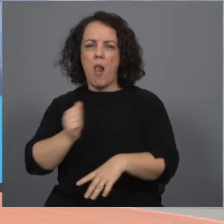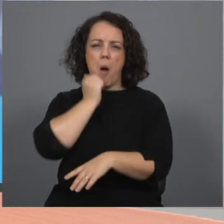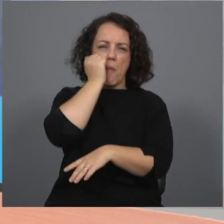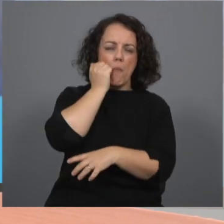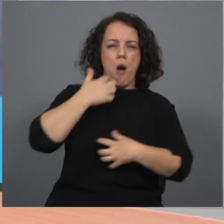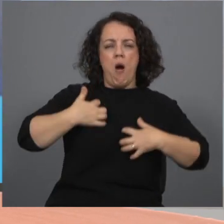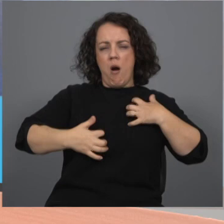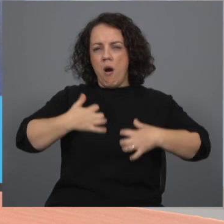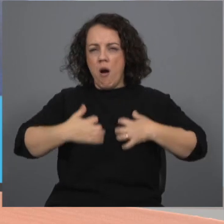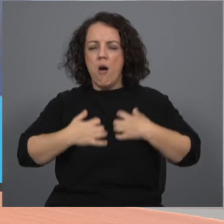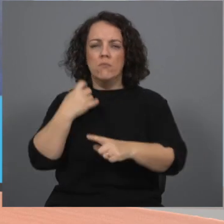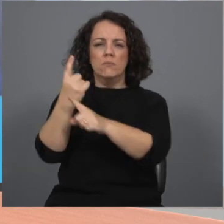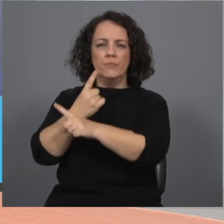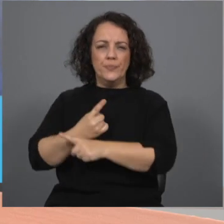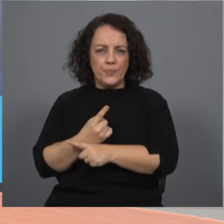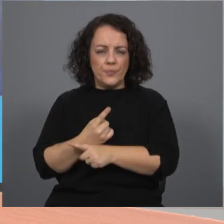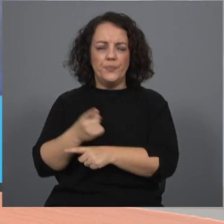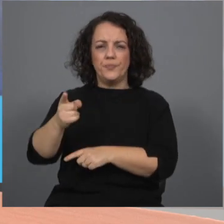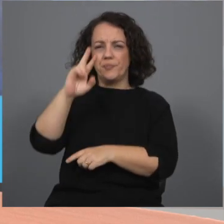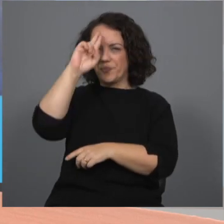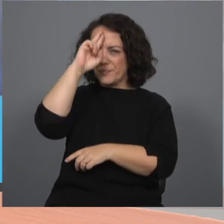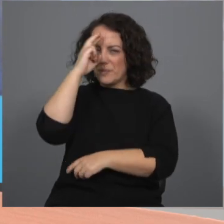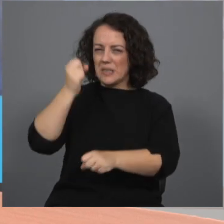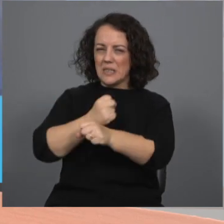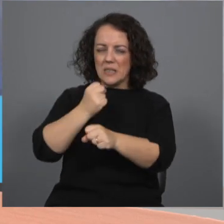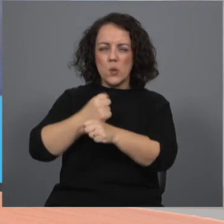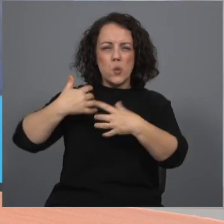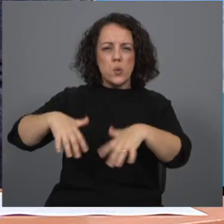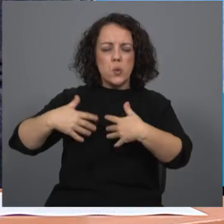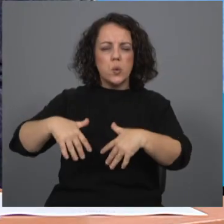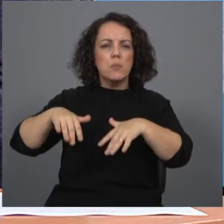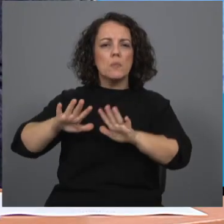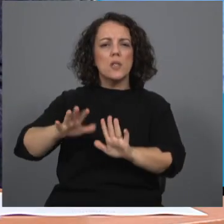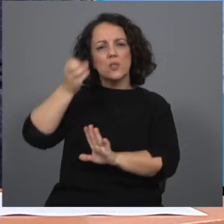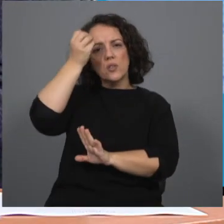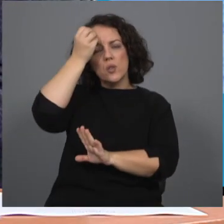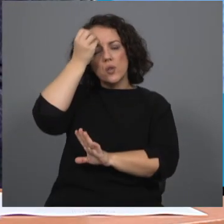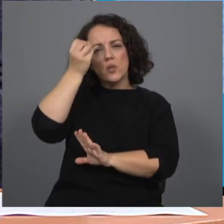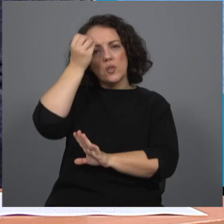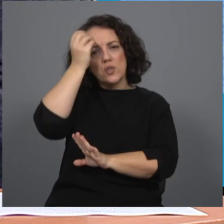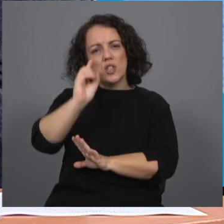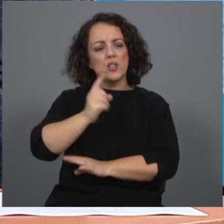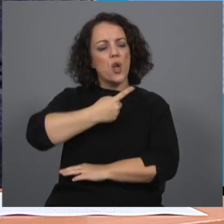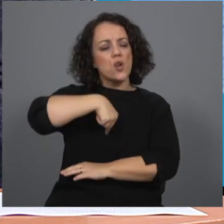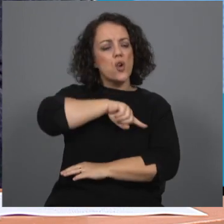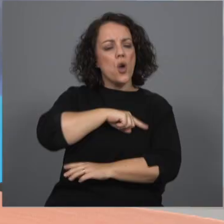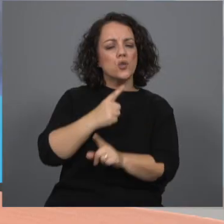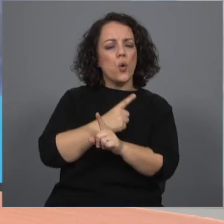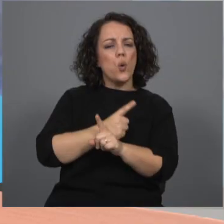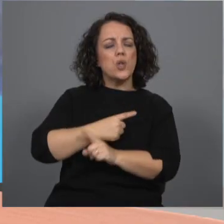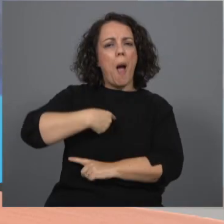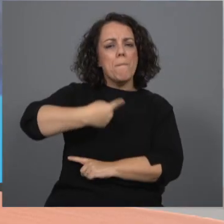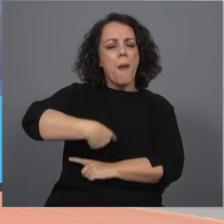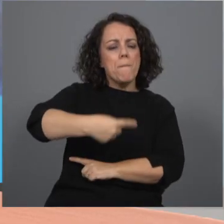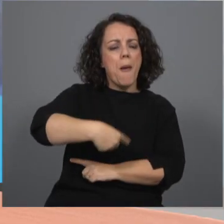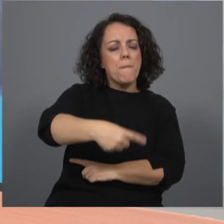vivem, um trabalho intenso que aí se vive, esquecendo aquilo que pode estar ao nosso alcance fazer todos os dias. E